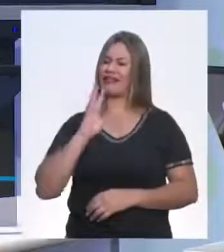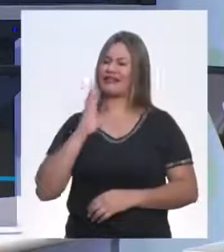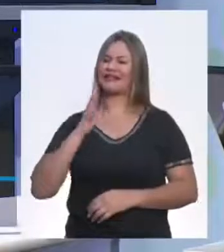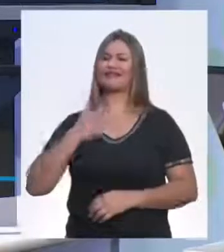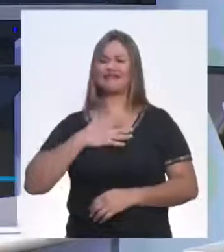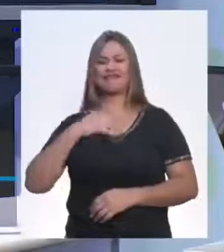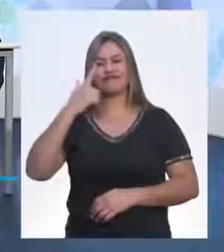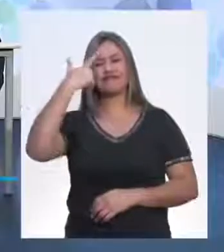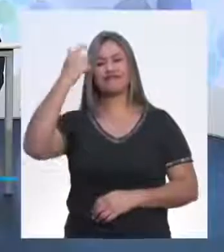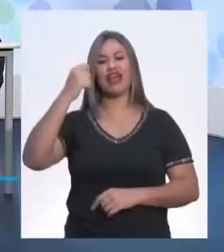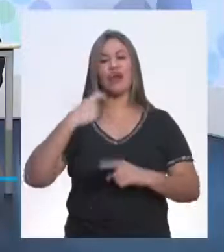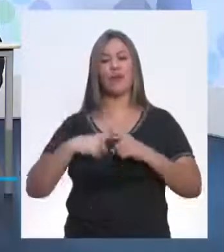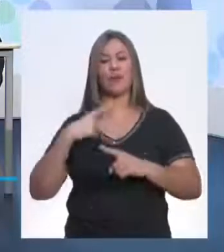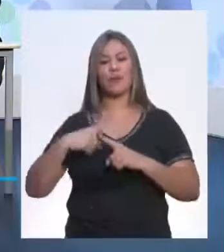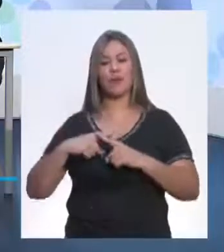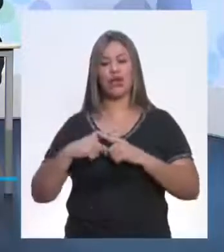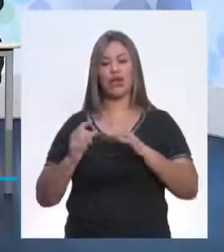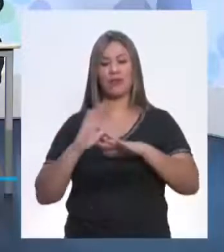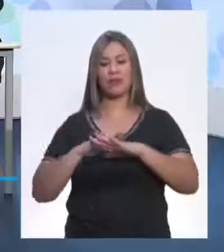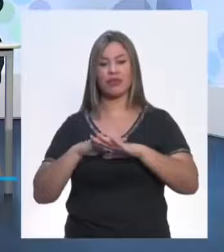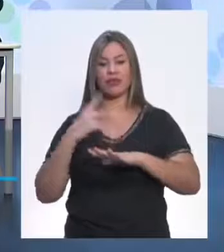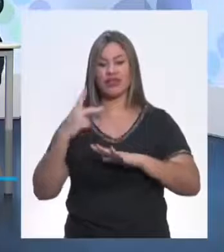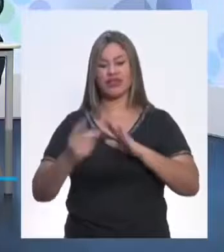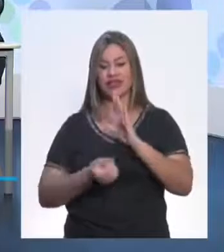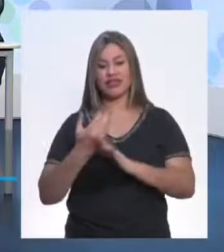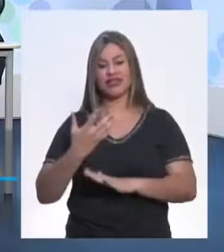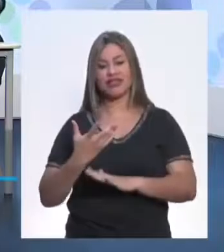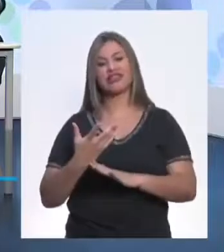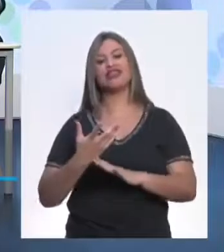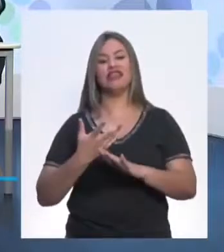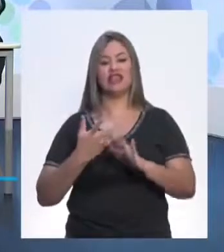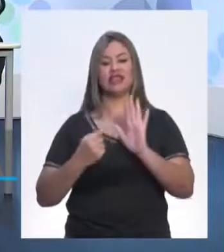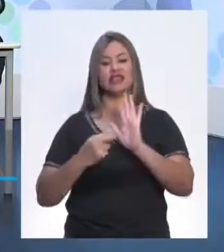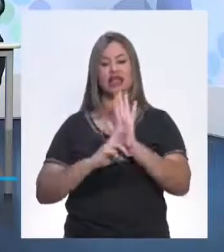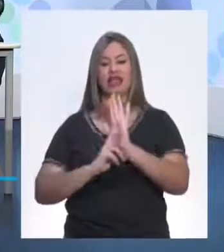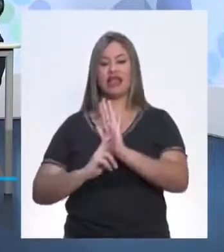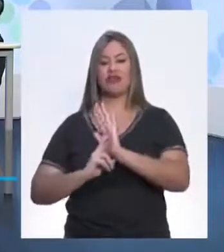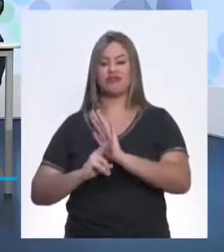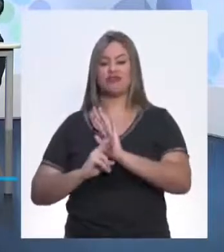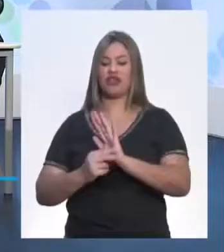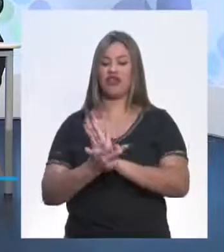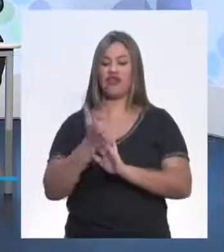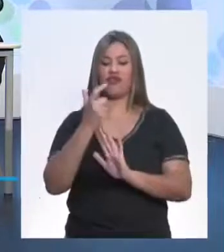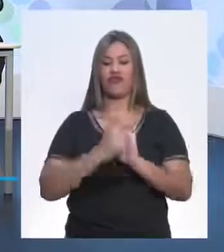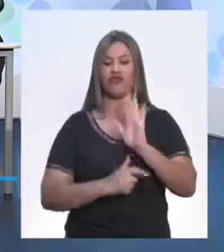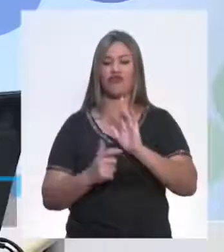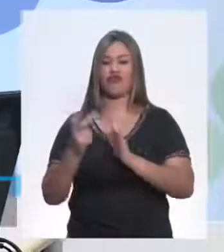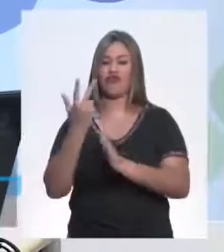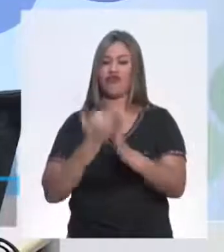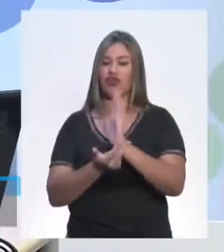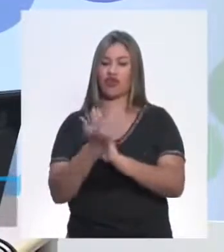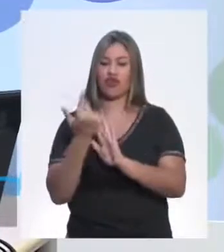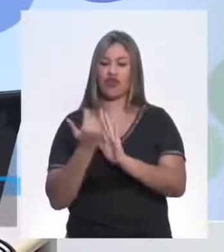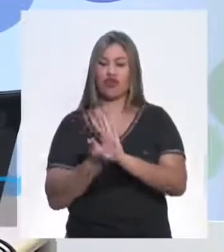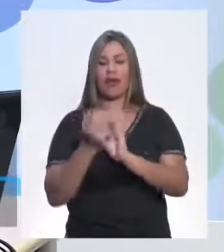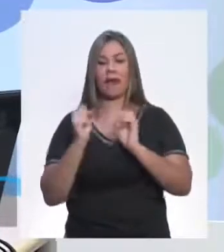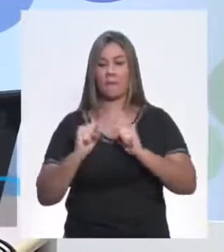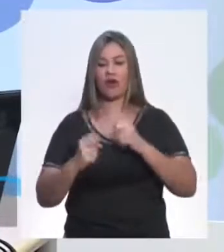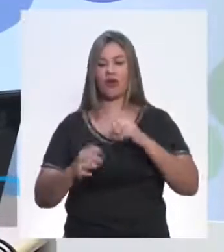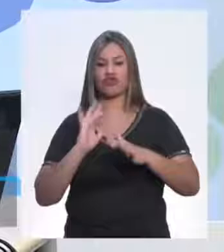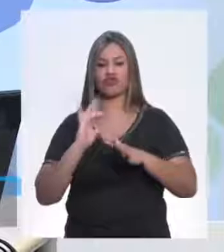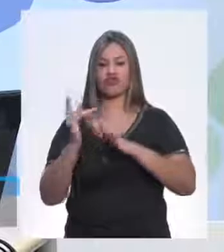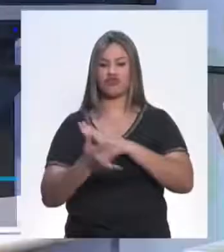dessa ideia, porque daí eles montam um deles e eles tentam fazer a representação de alguma figura e colocam lá na rede pra gente,